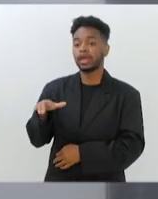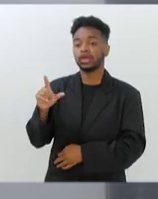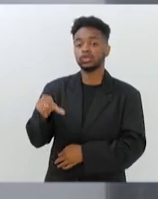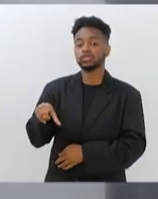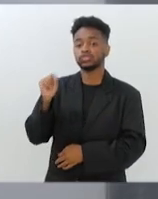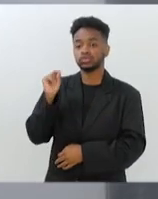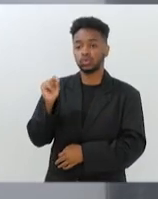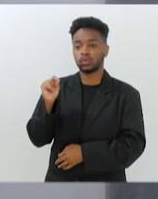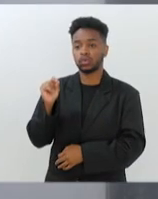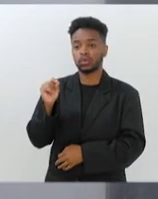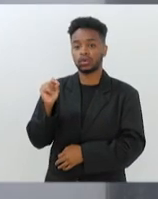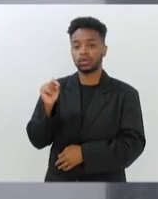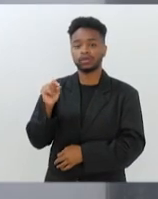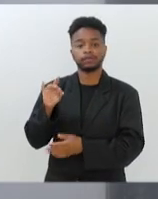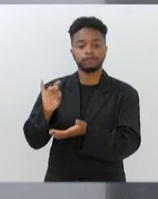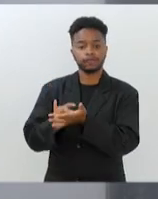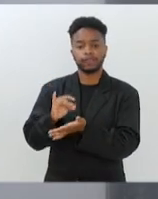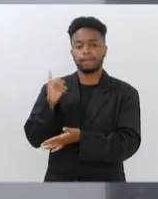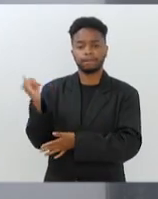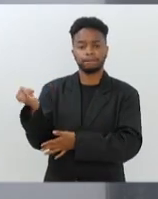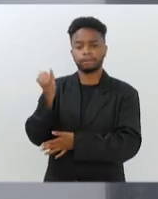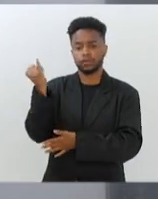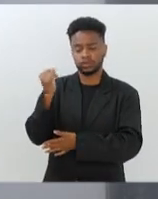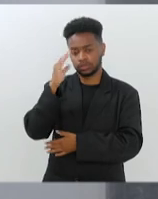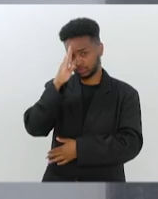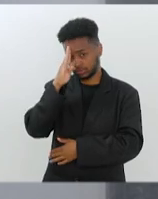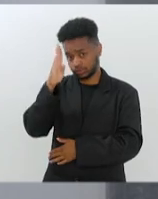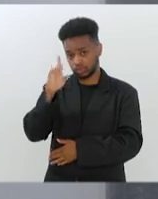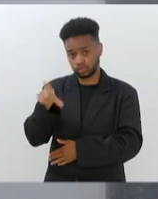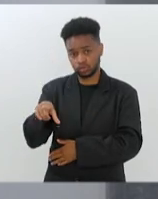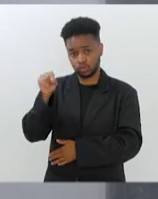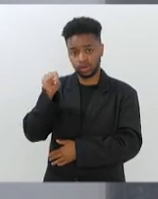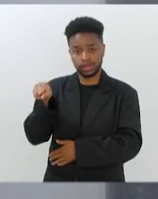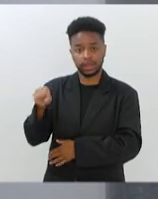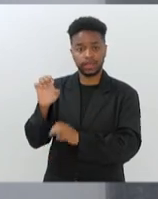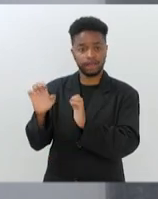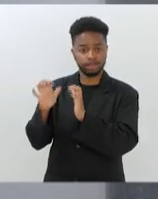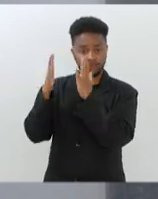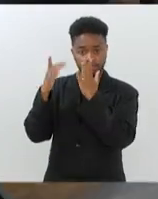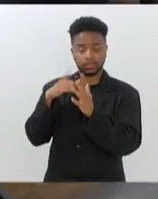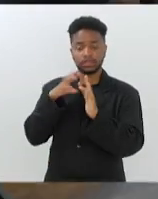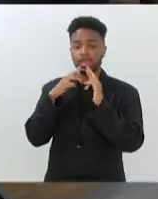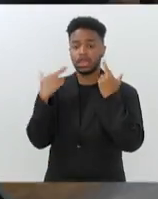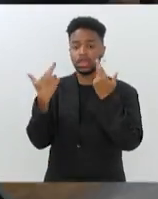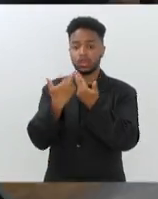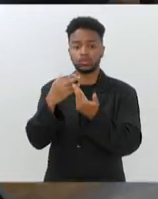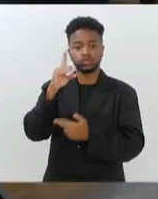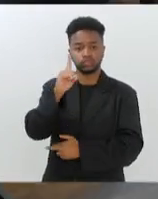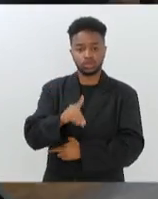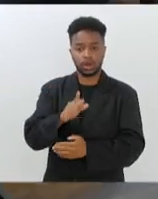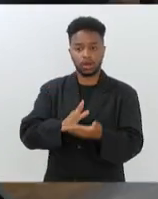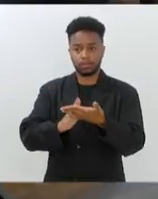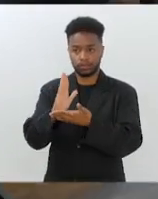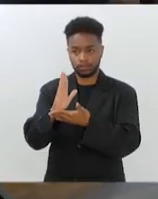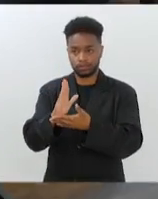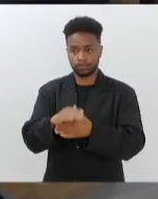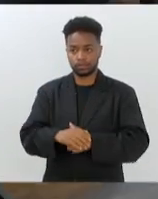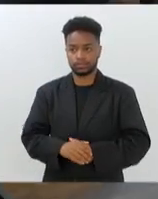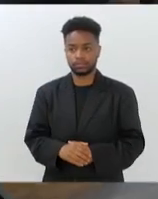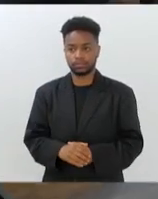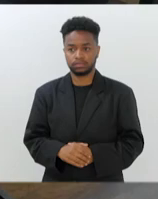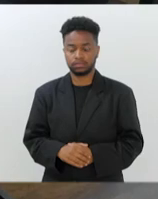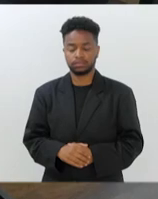é fundamental pra marca escolher esse evento aqui que vai dar visil reunão de diretoria que aprova reunião de